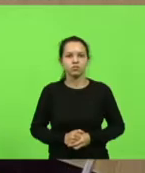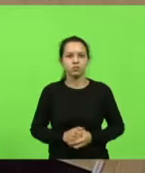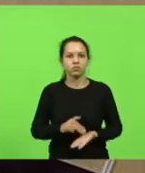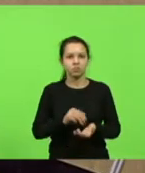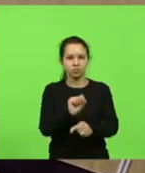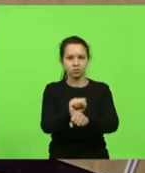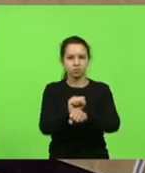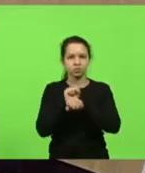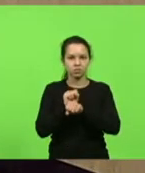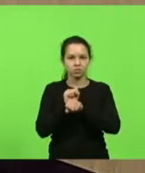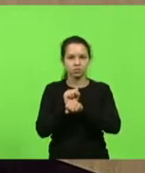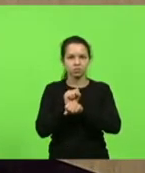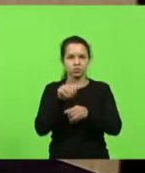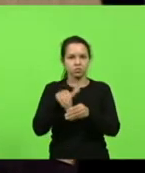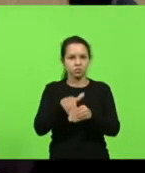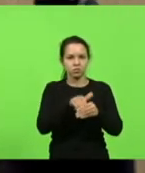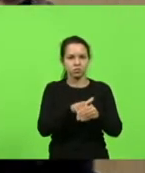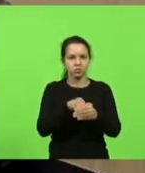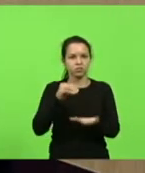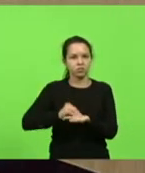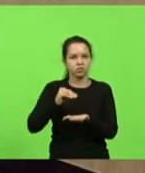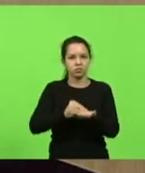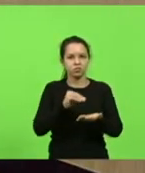suspensa a votação por falta de quórum.